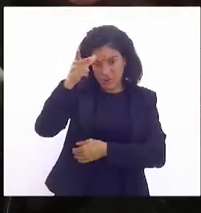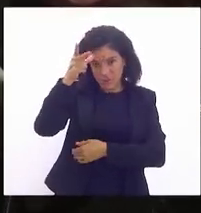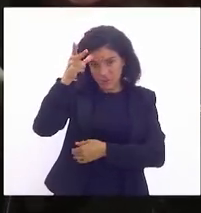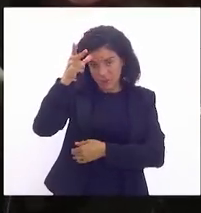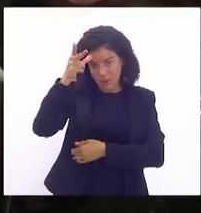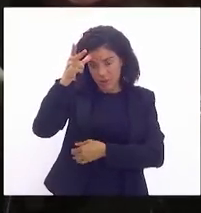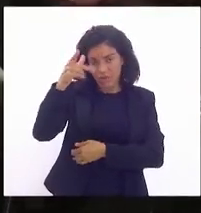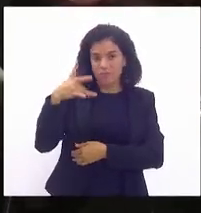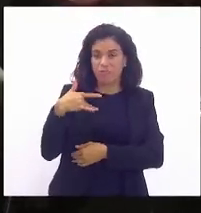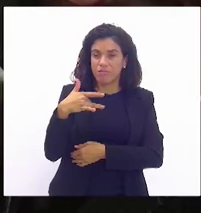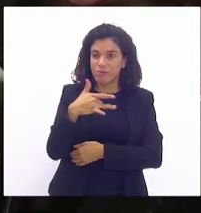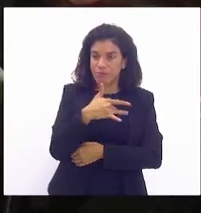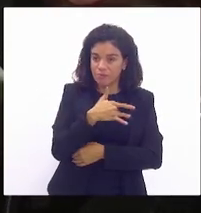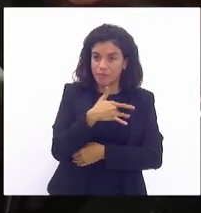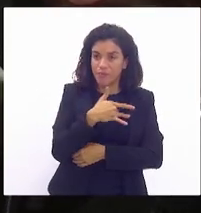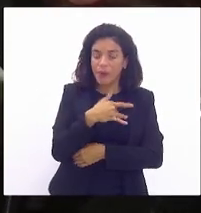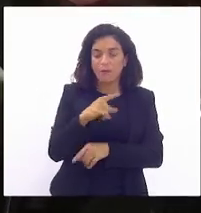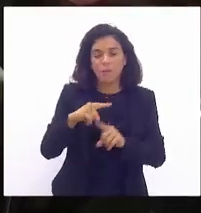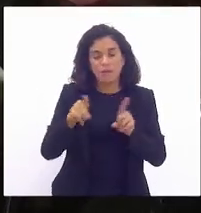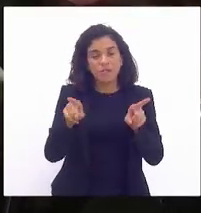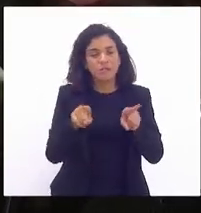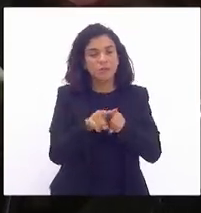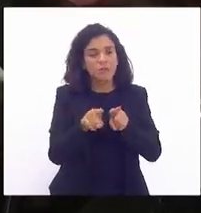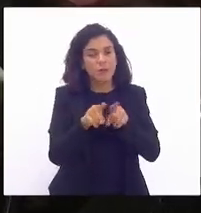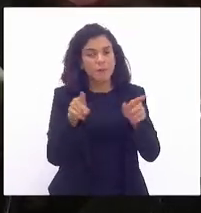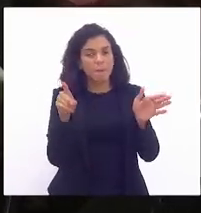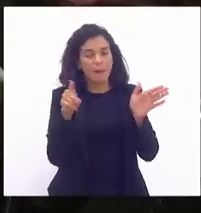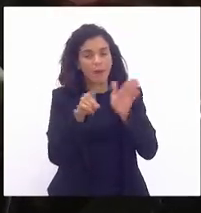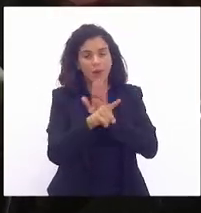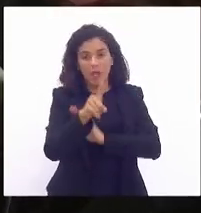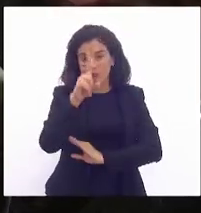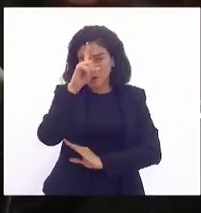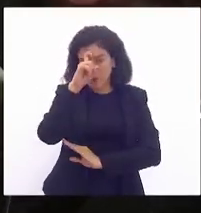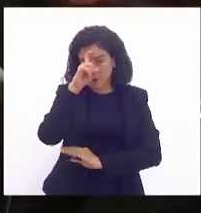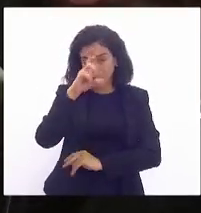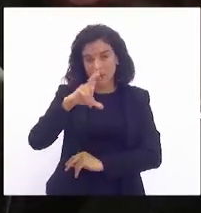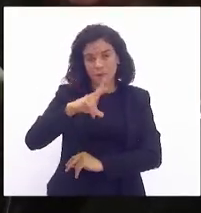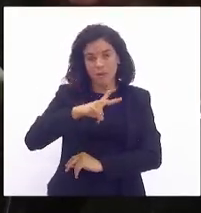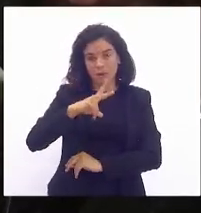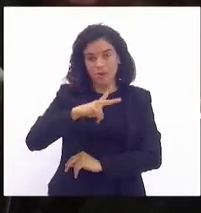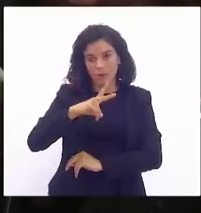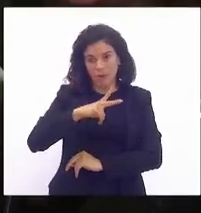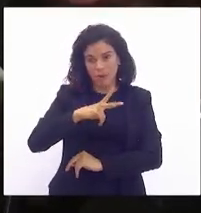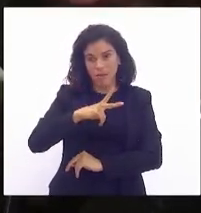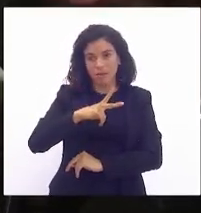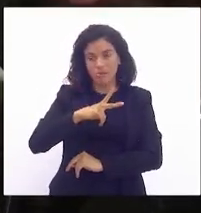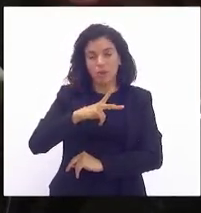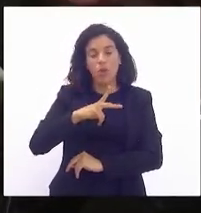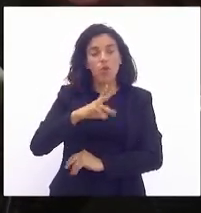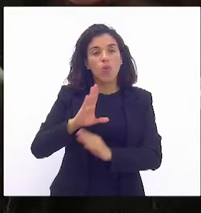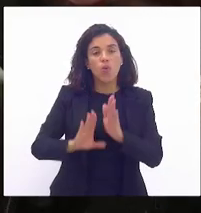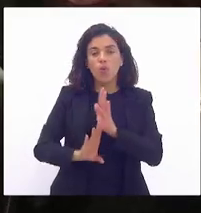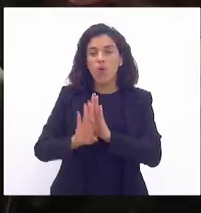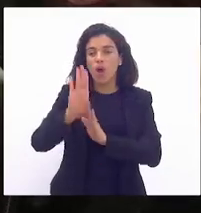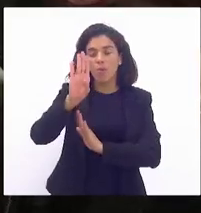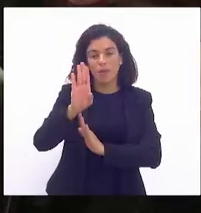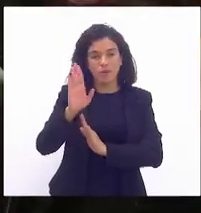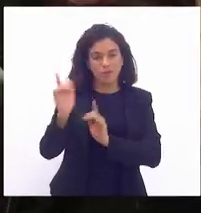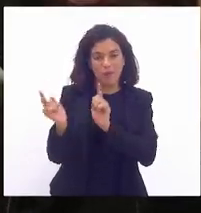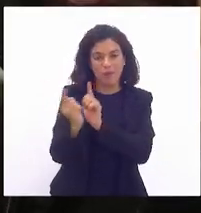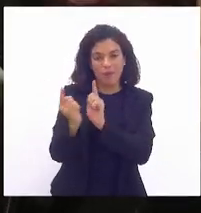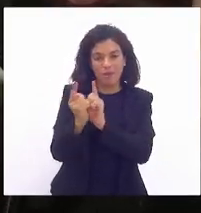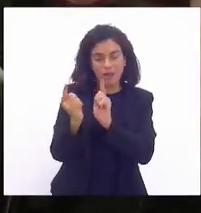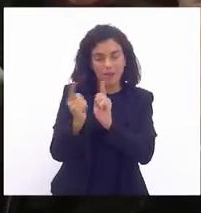de Saúde, mas também os hospitais particulares, o aumento do atendimento